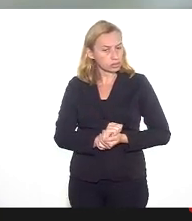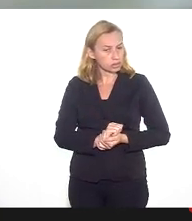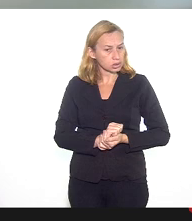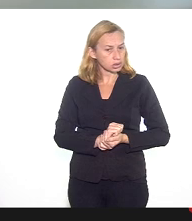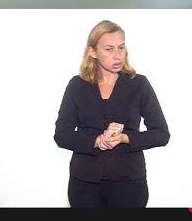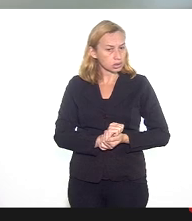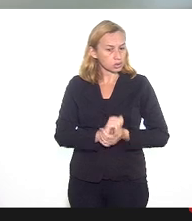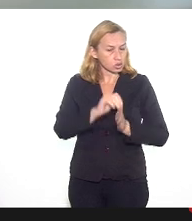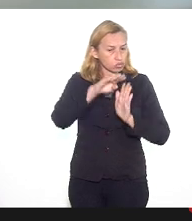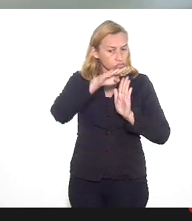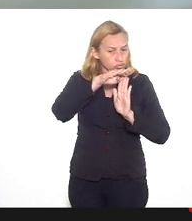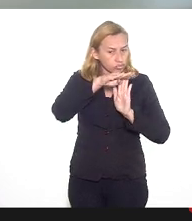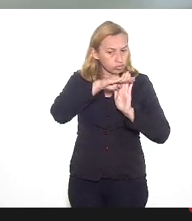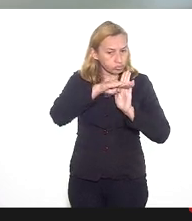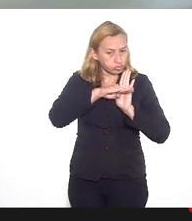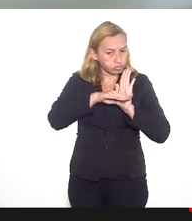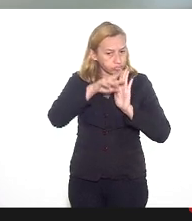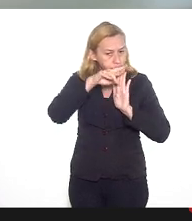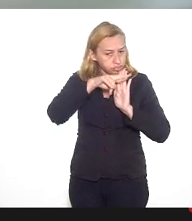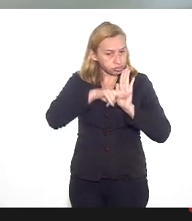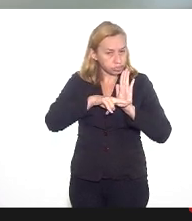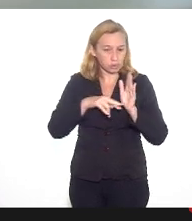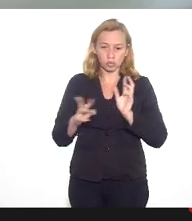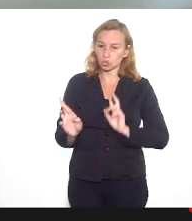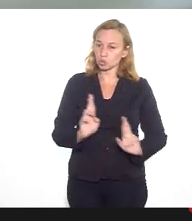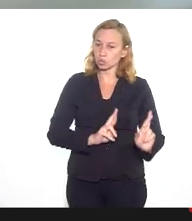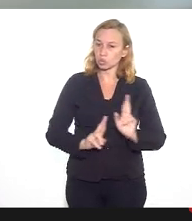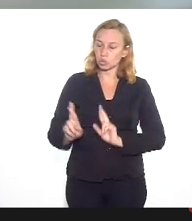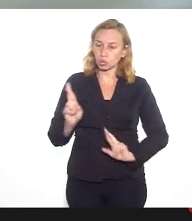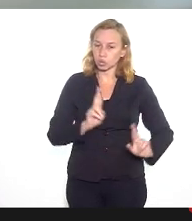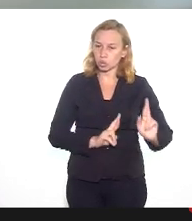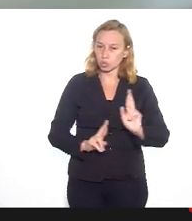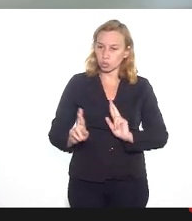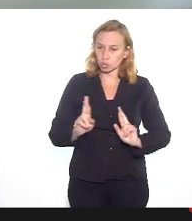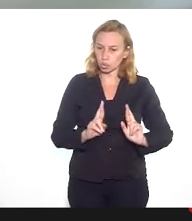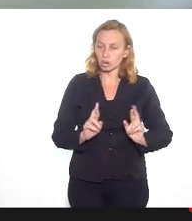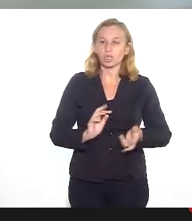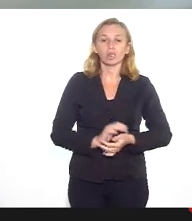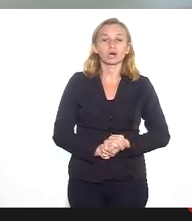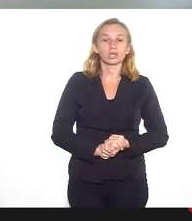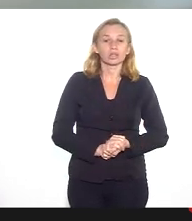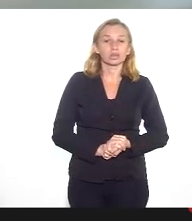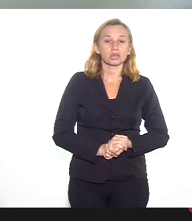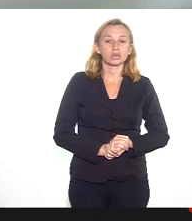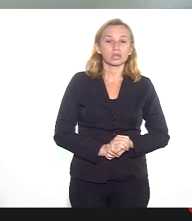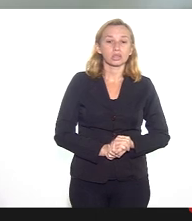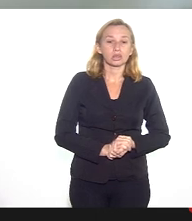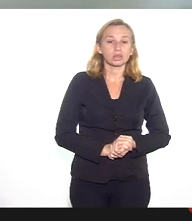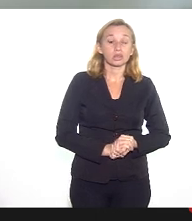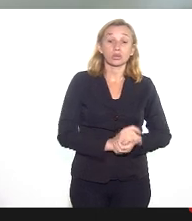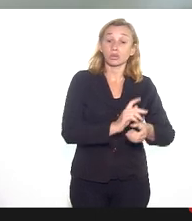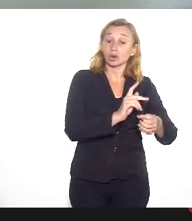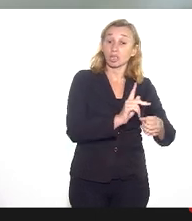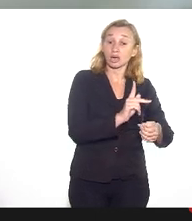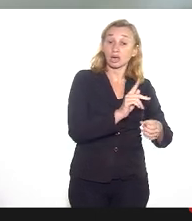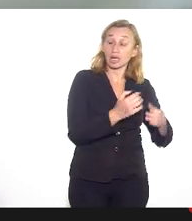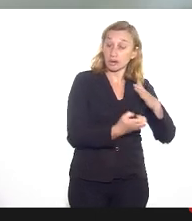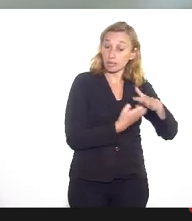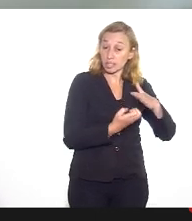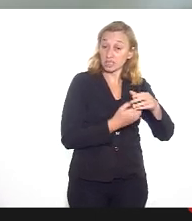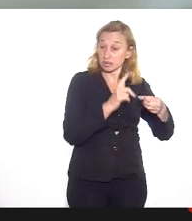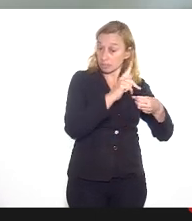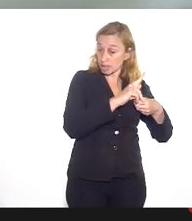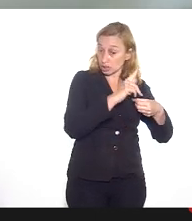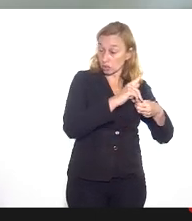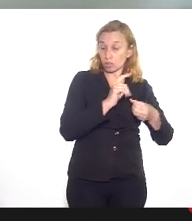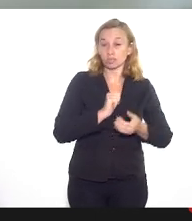estabelece todas as relações, né? Quer seja com a Agência Nacional de Petróleo,